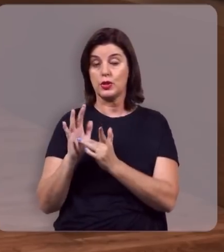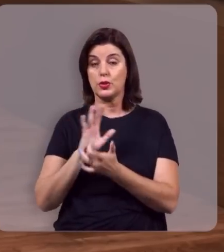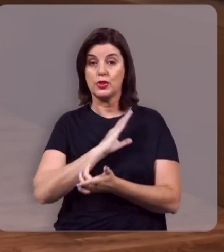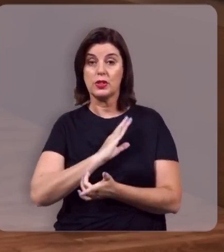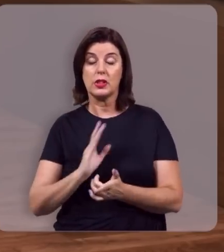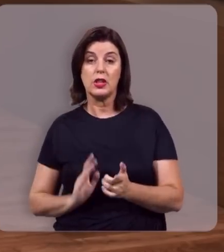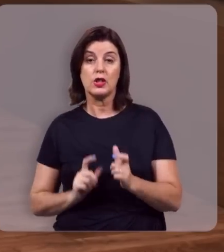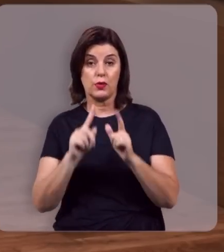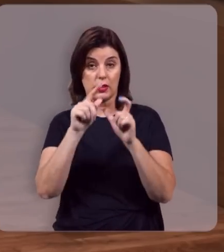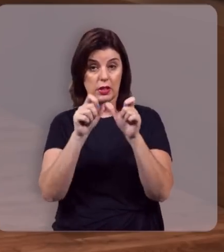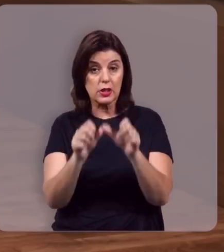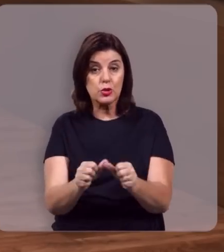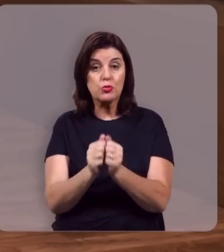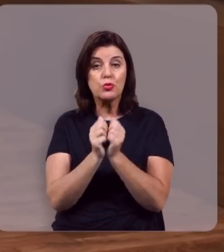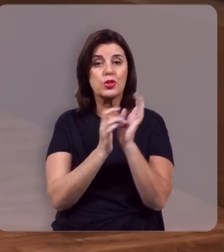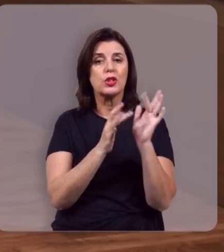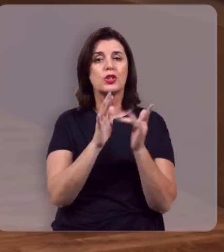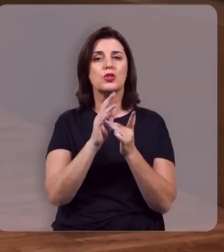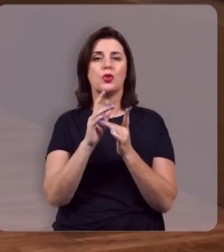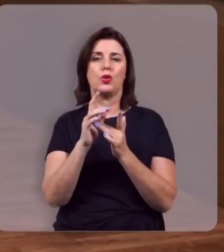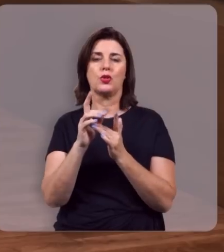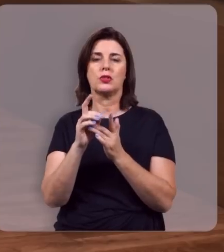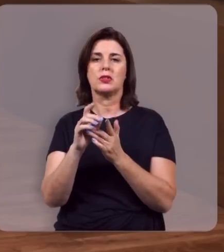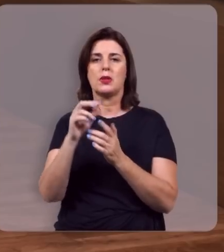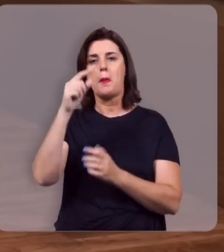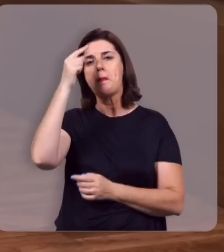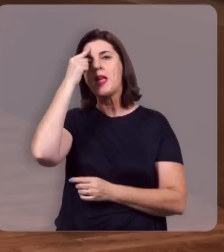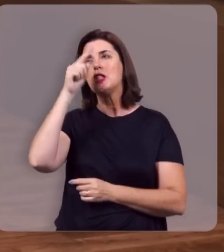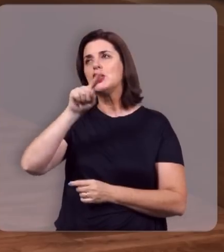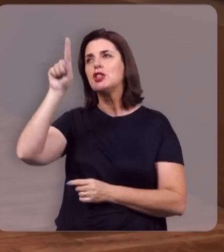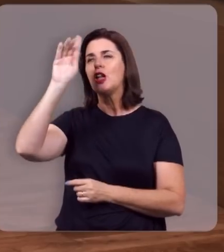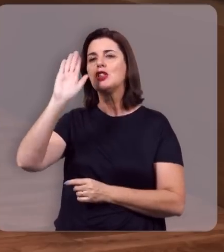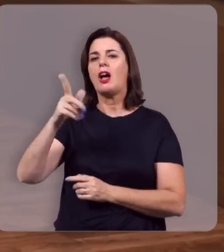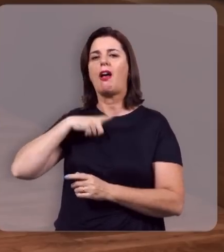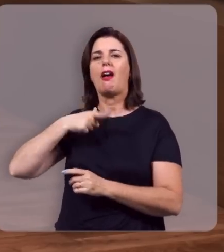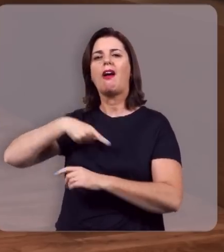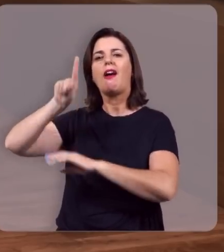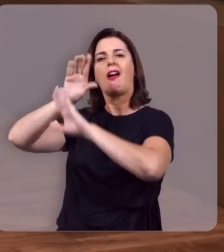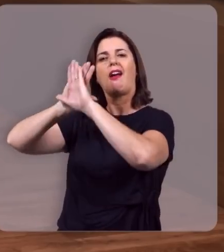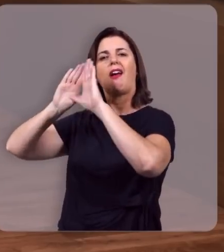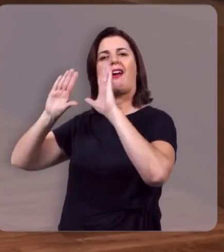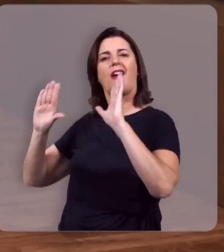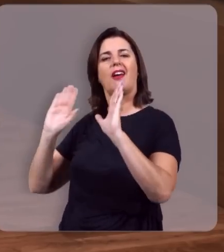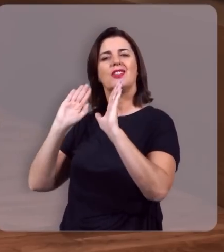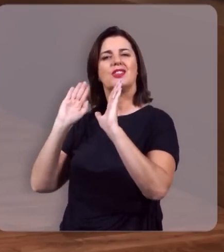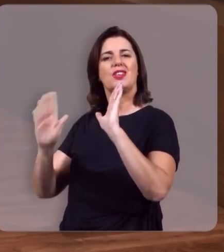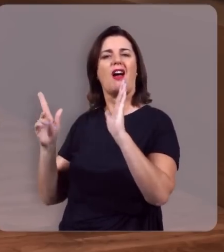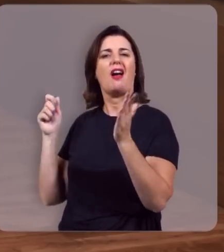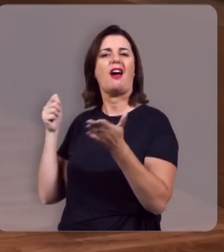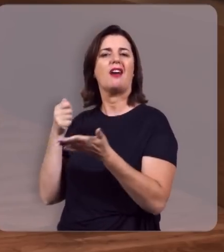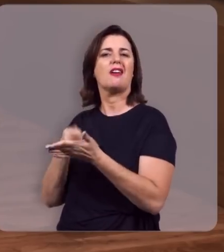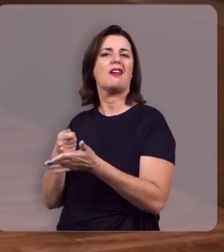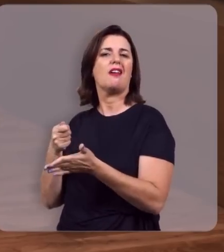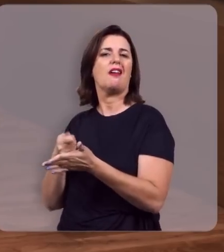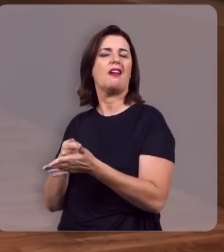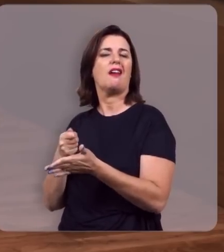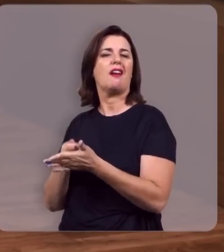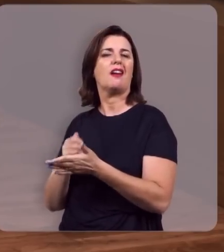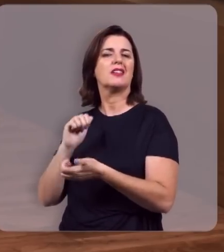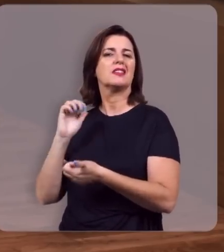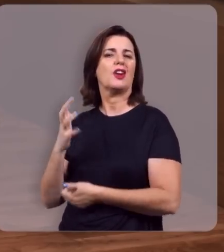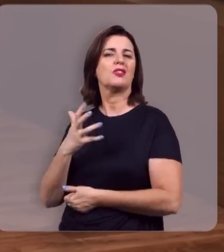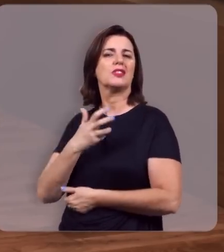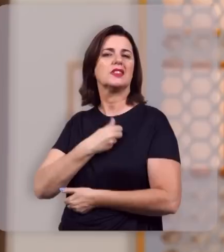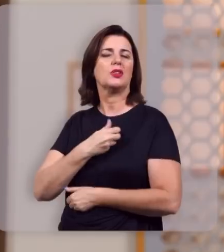na mente de Deus, nos decretos de Deus, você já está no céu, já está glorificado. A salvação está